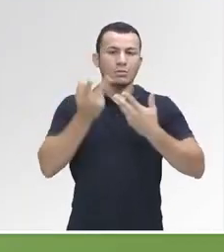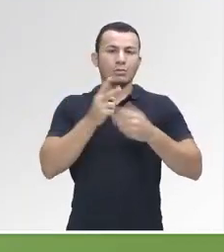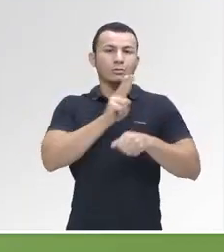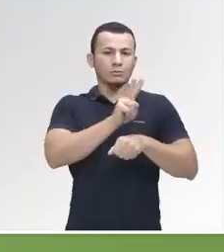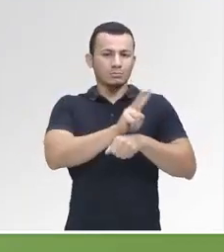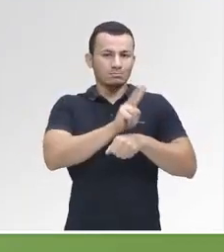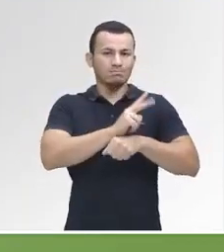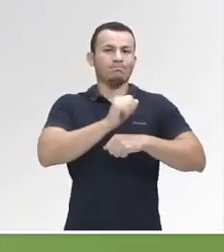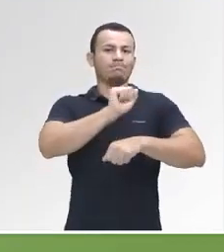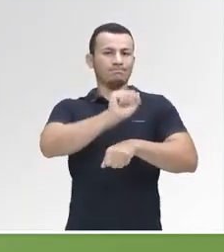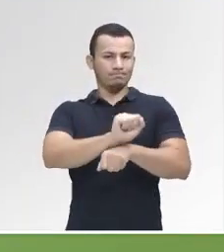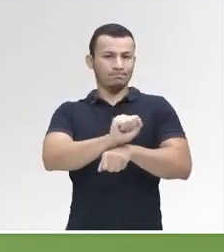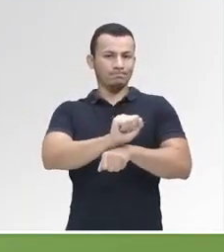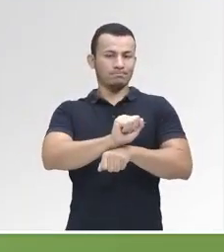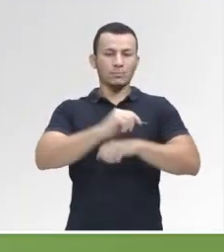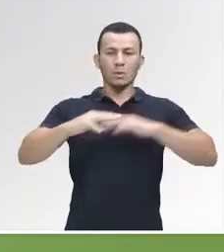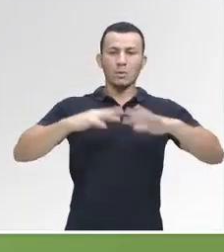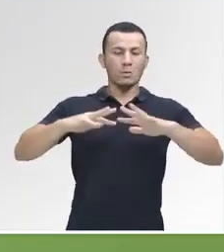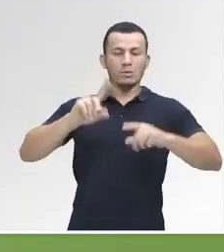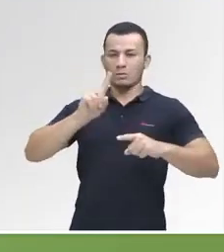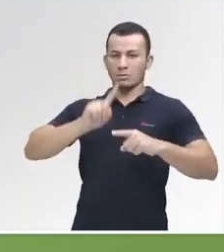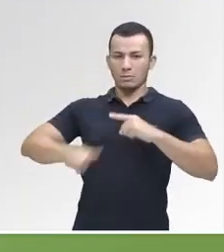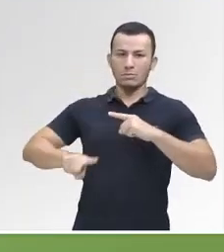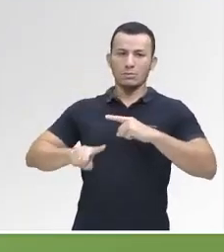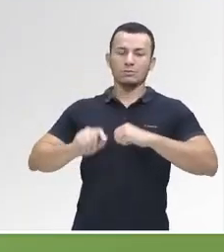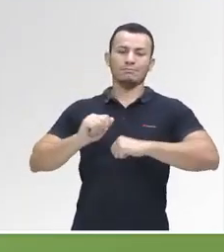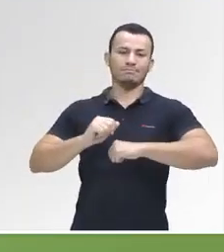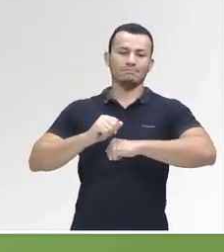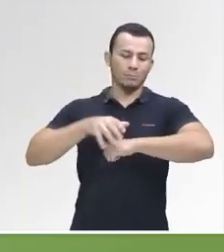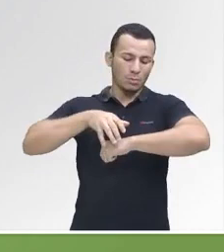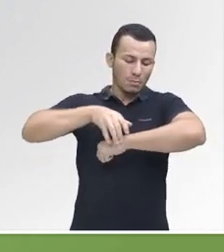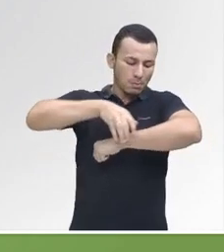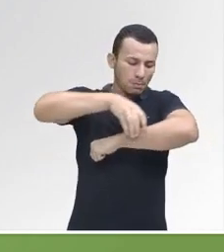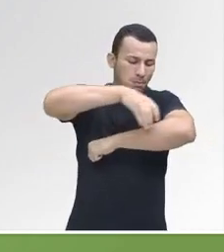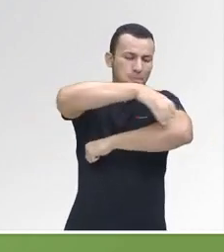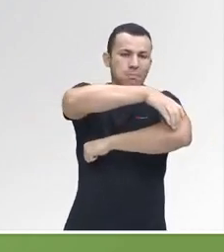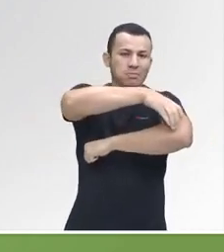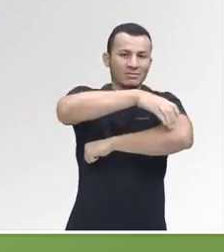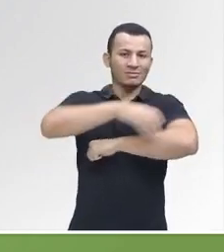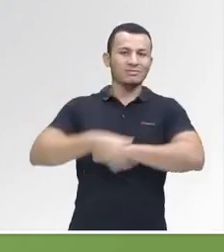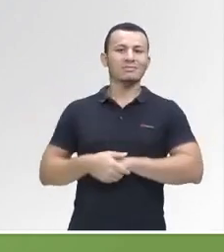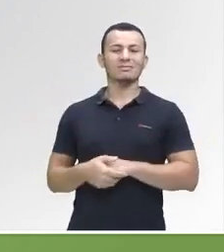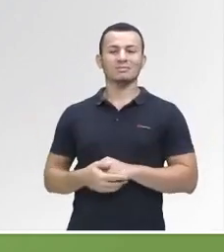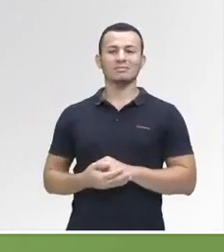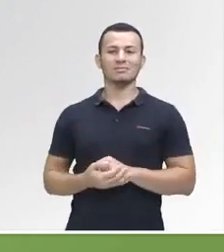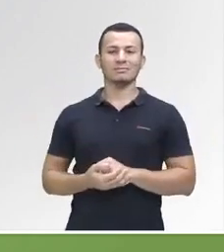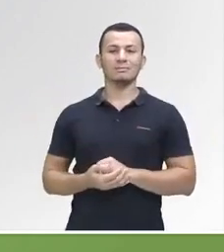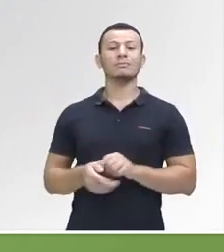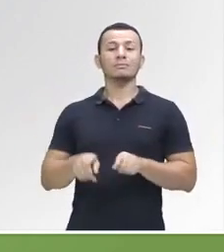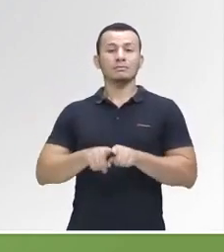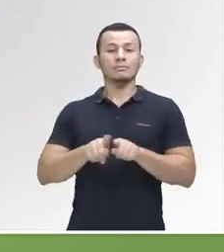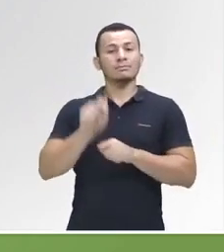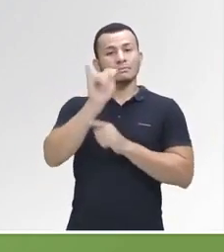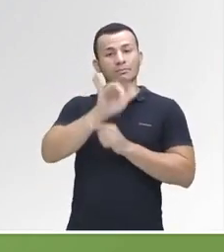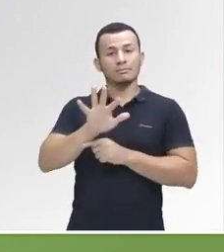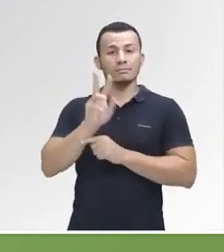ficar parado para que o osso se renove. Você pode ver também essa outra imagem